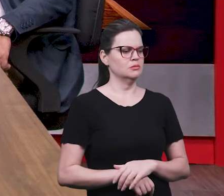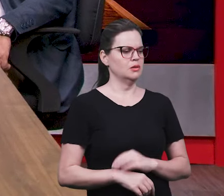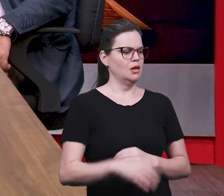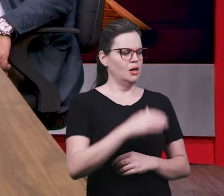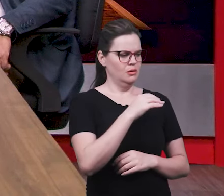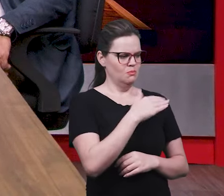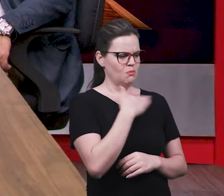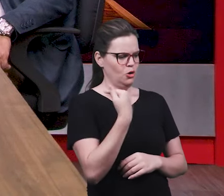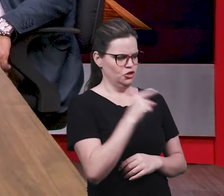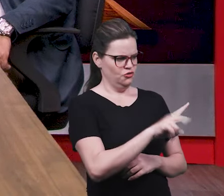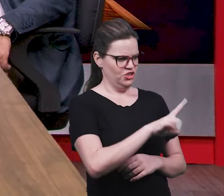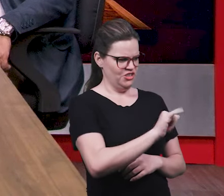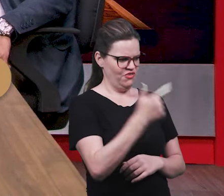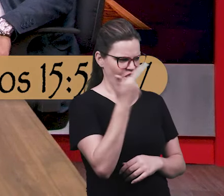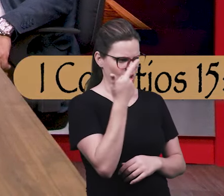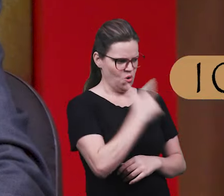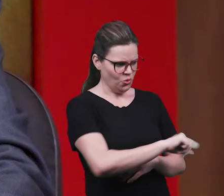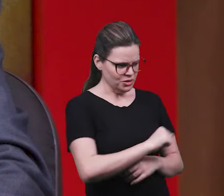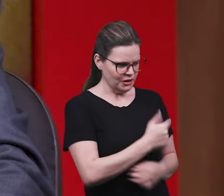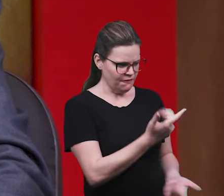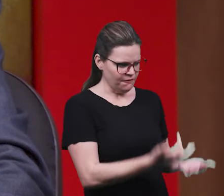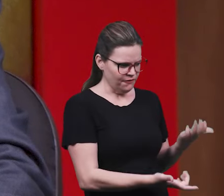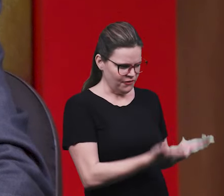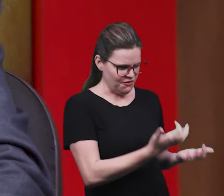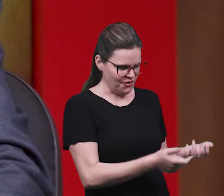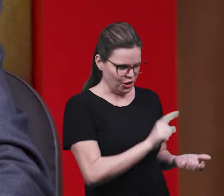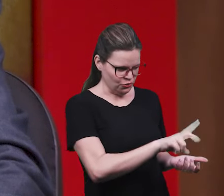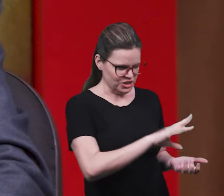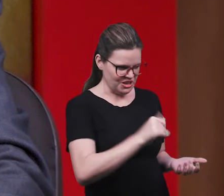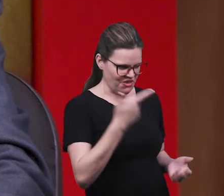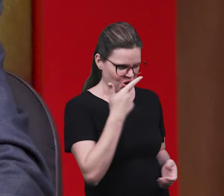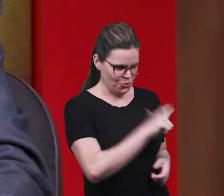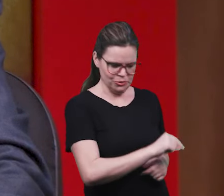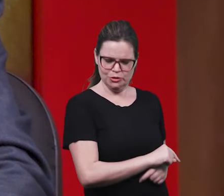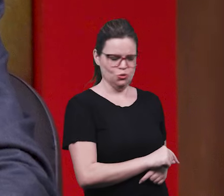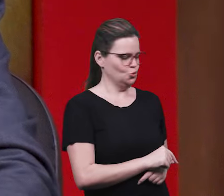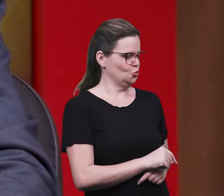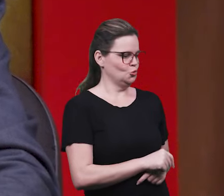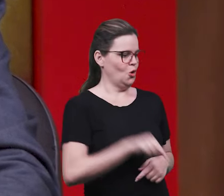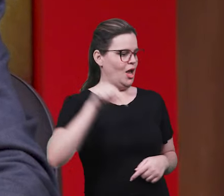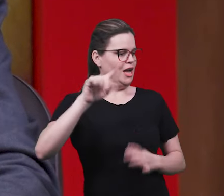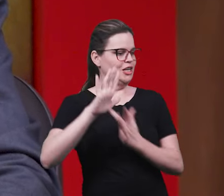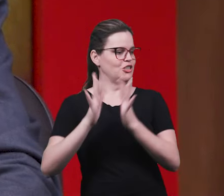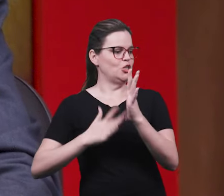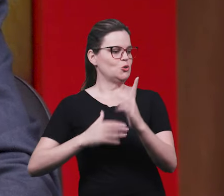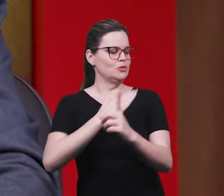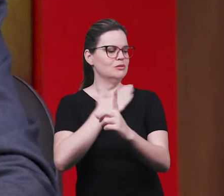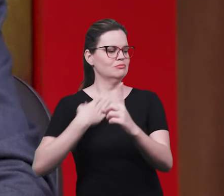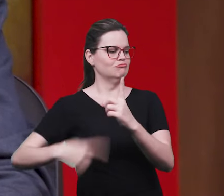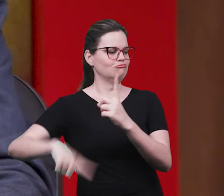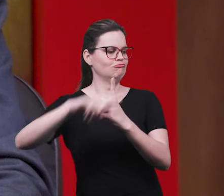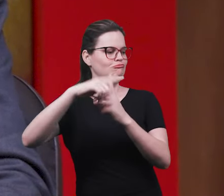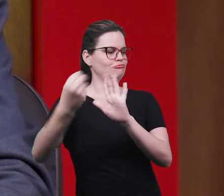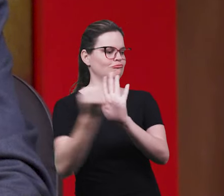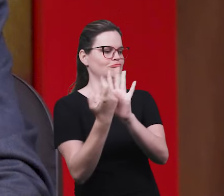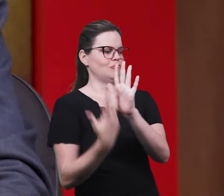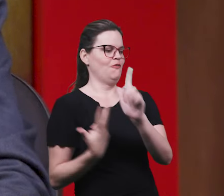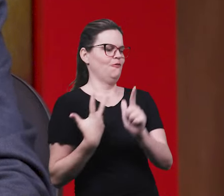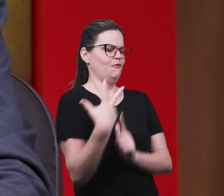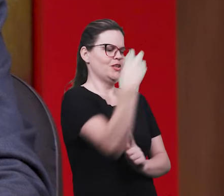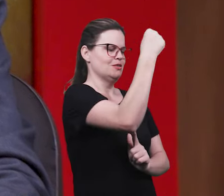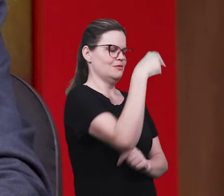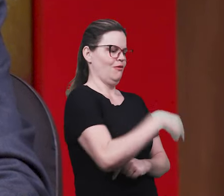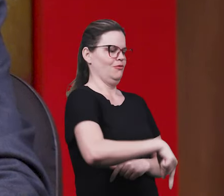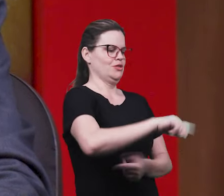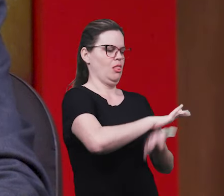o inferno, a tua vitória, né? Tragada foi a morte na vitória. Então, aí se consuma, né, esse poder